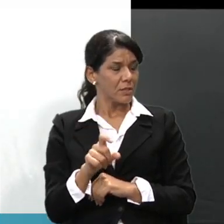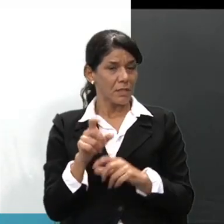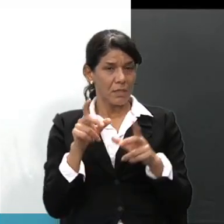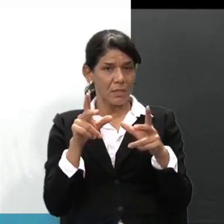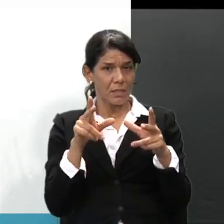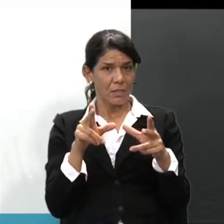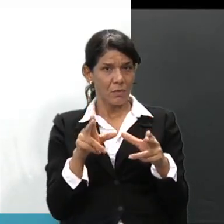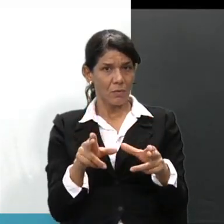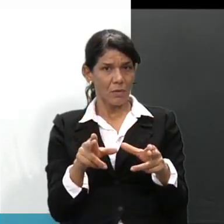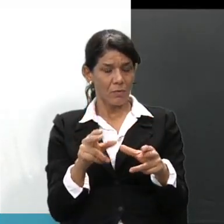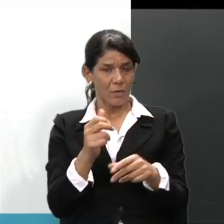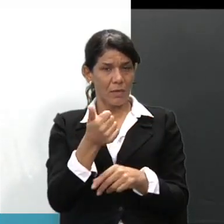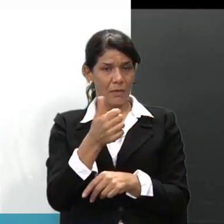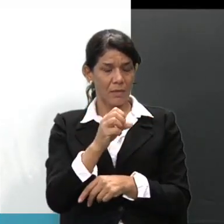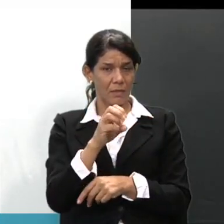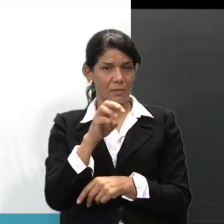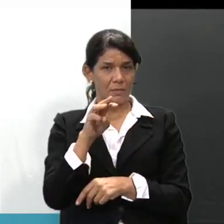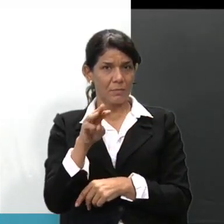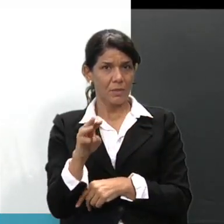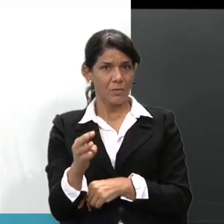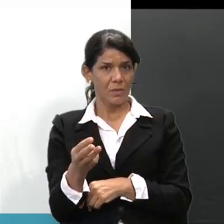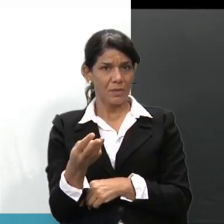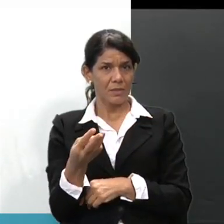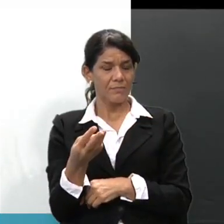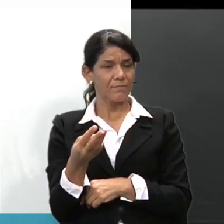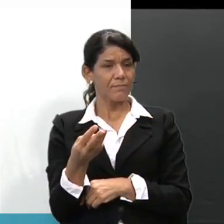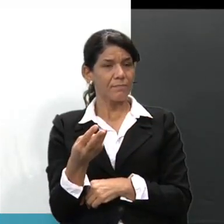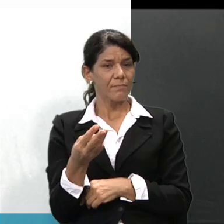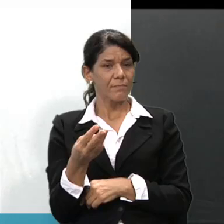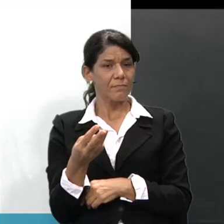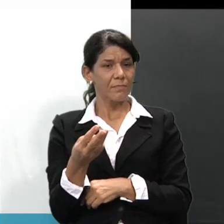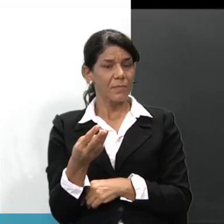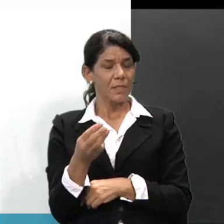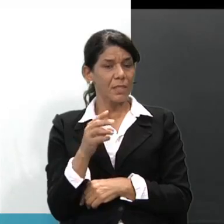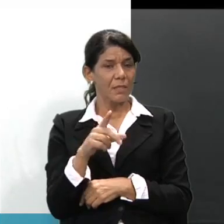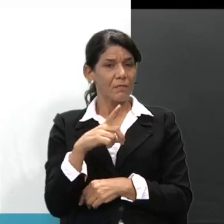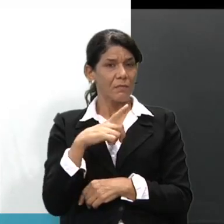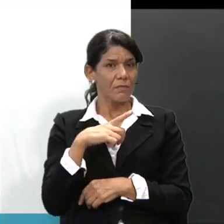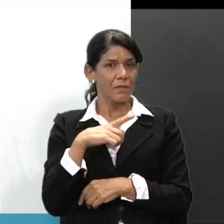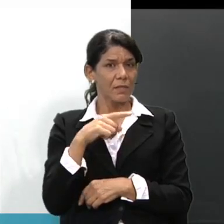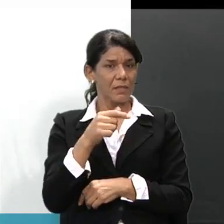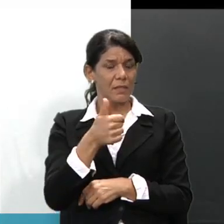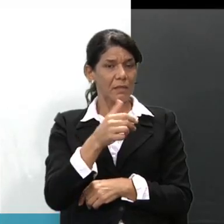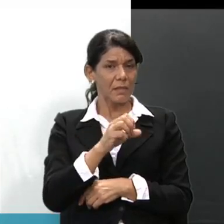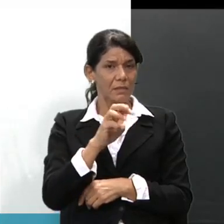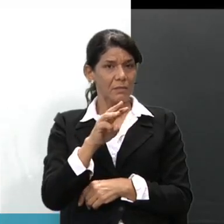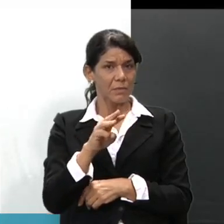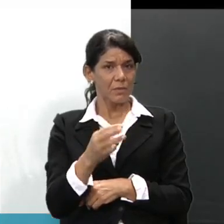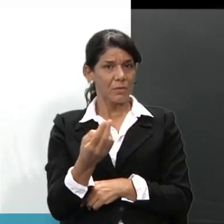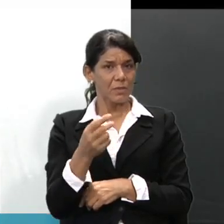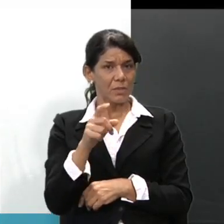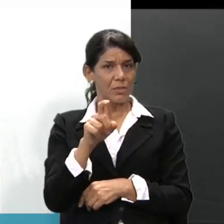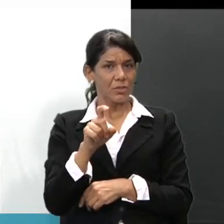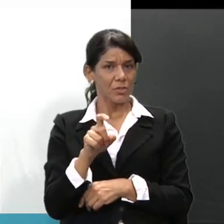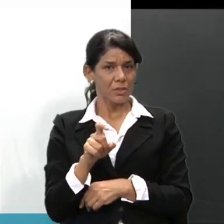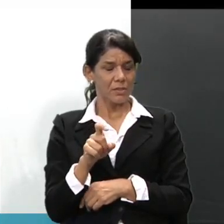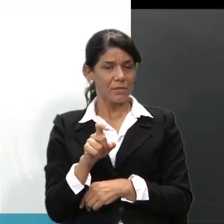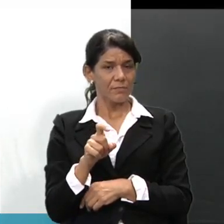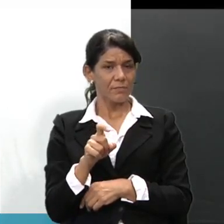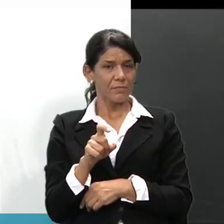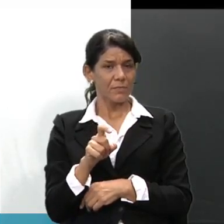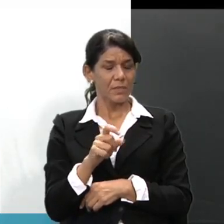igual a 10 milhões, que vamos ter 10 milhões x